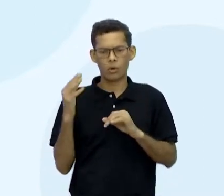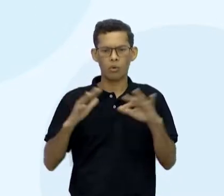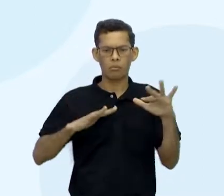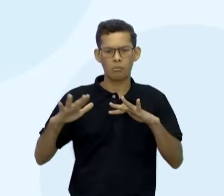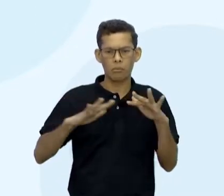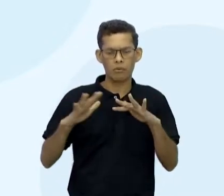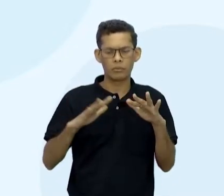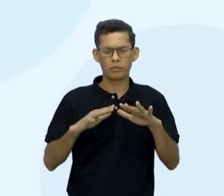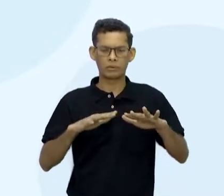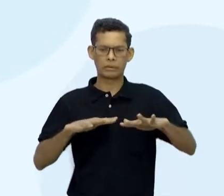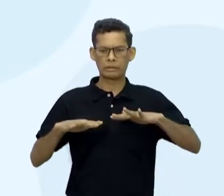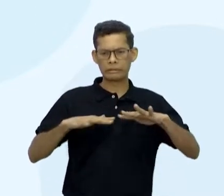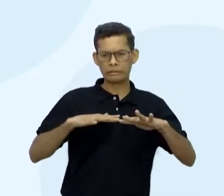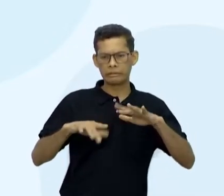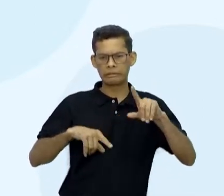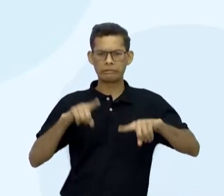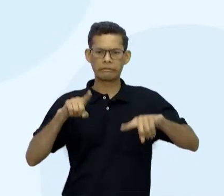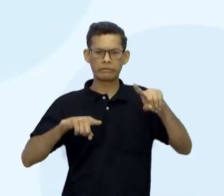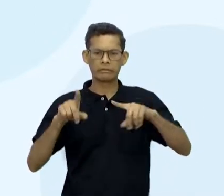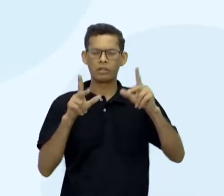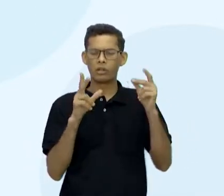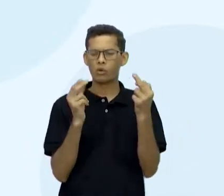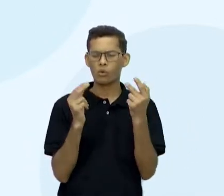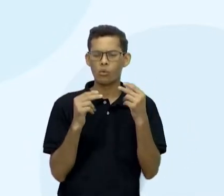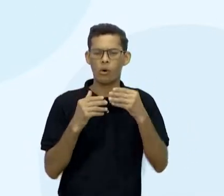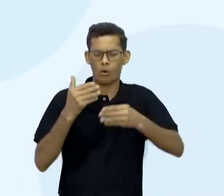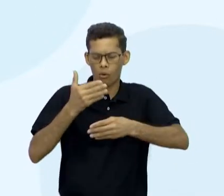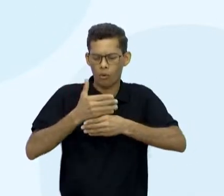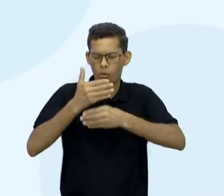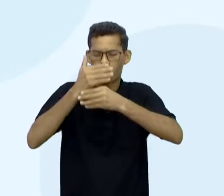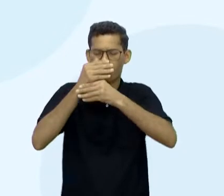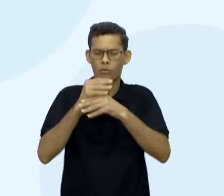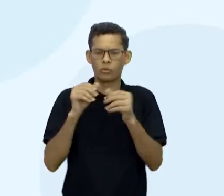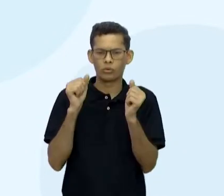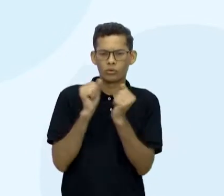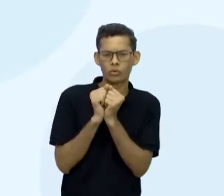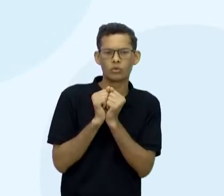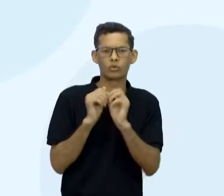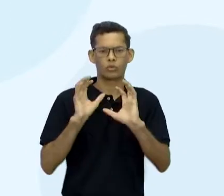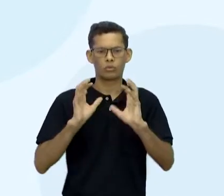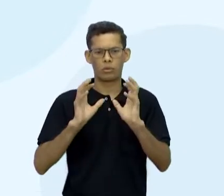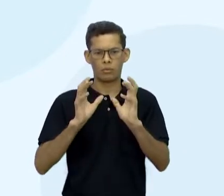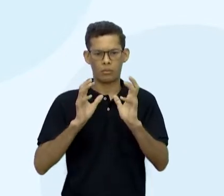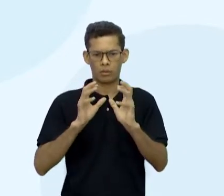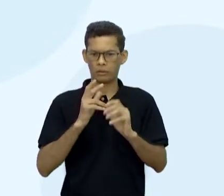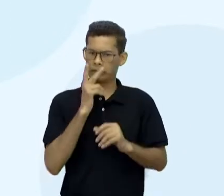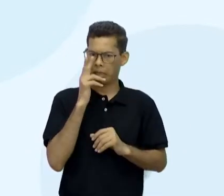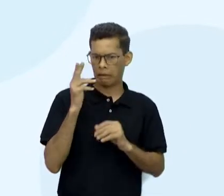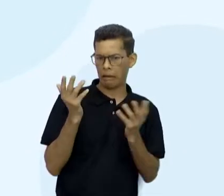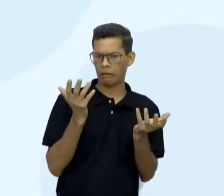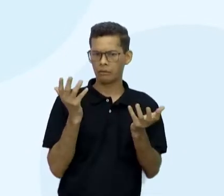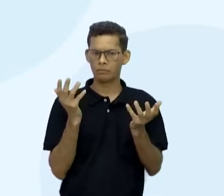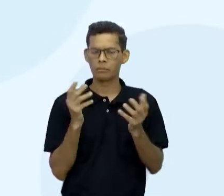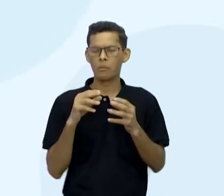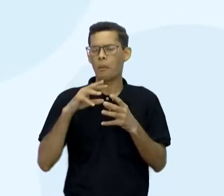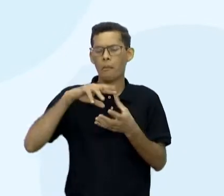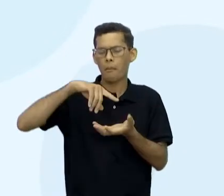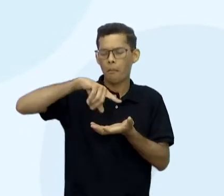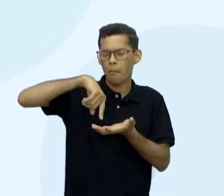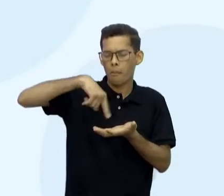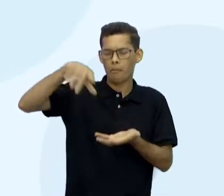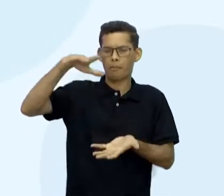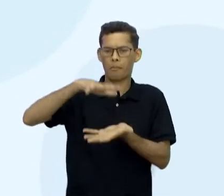de oscilação como de um bloco preso em uma mola, oscilando? Você ficaria oscilando no centro da Terra assim, para cima e para